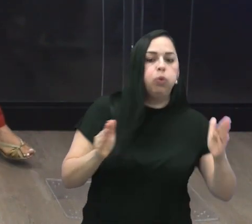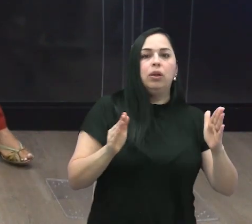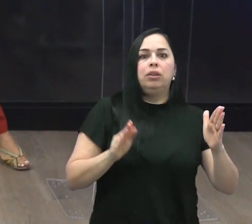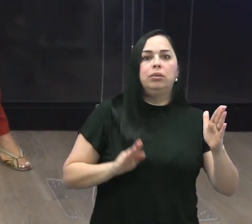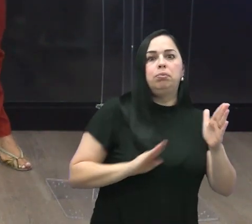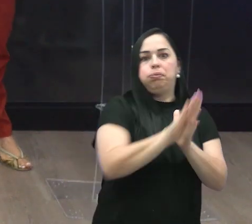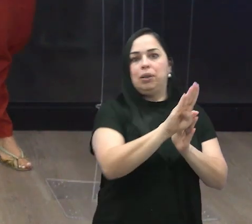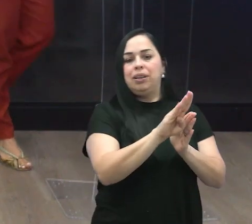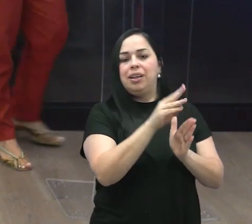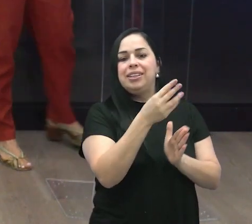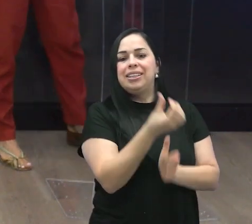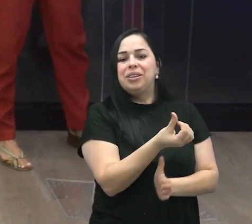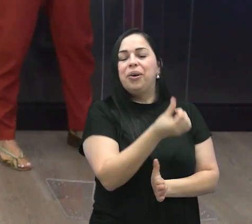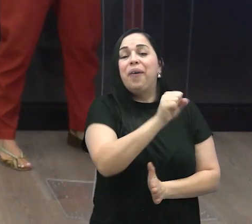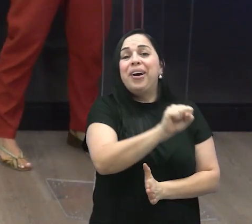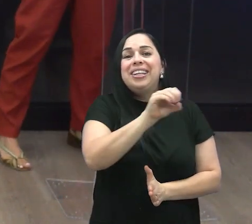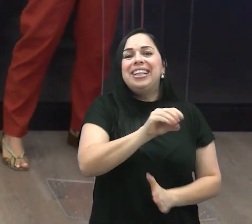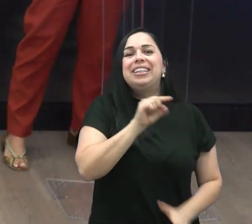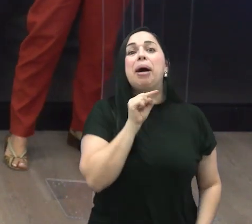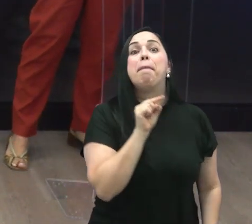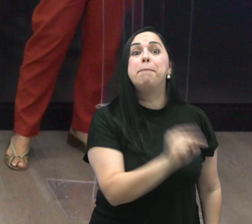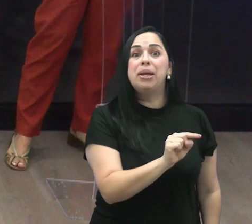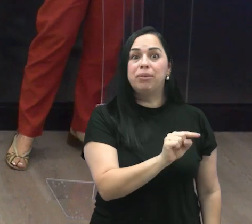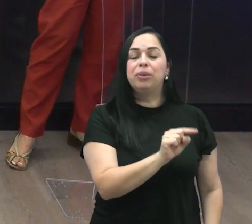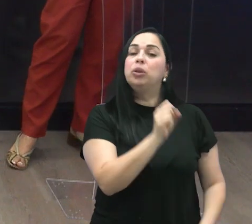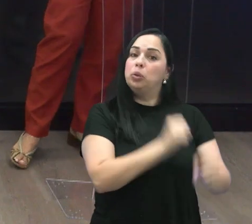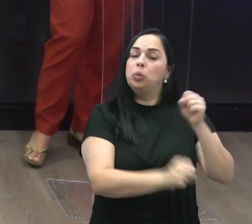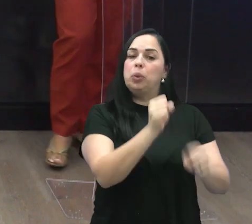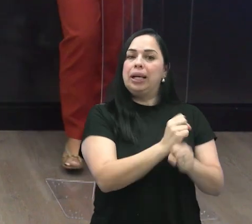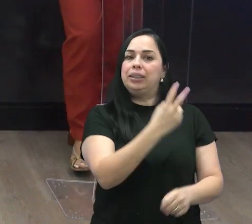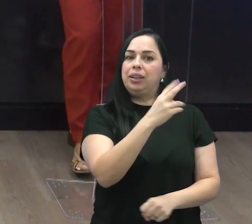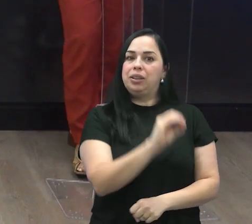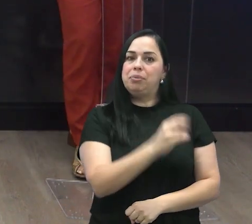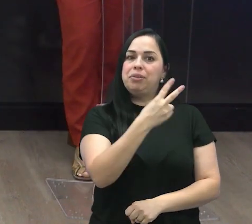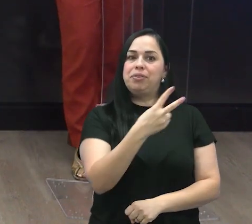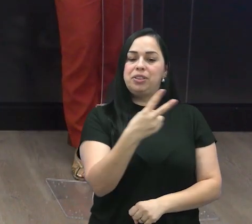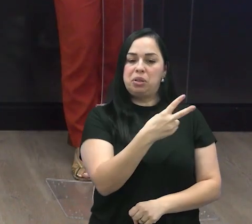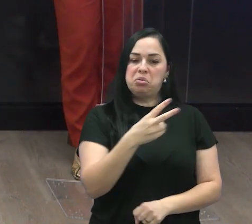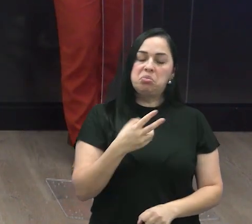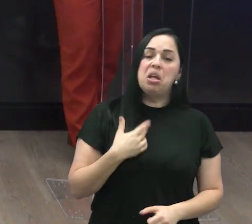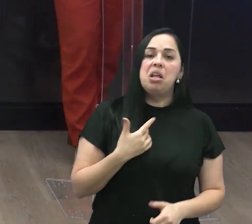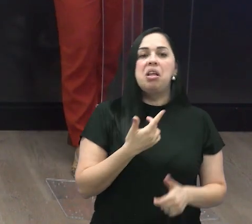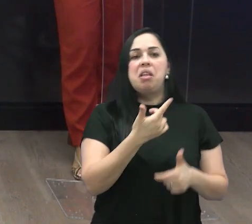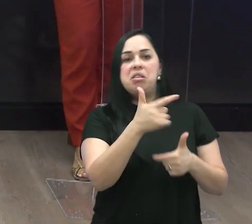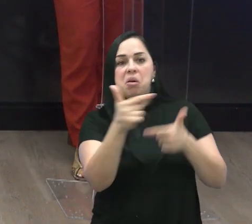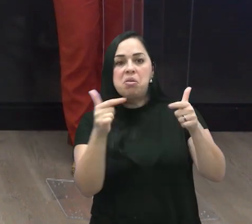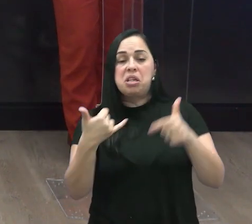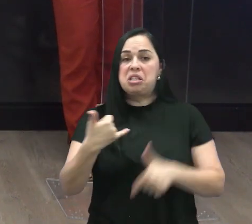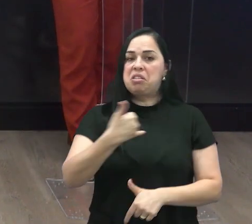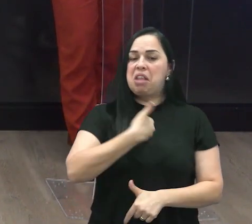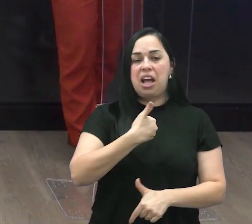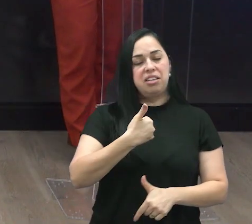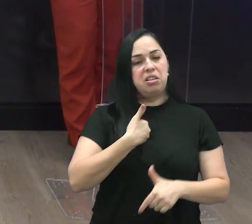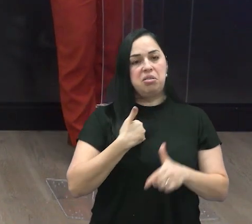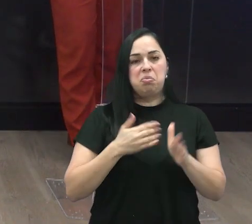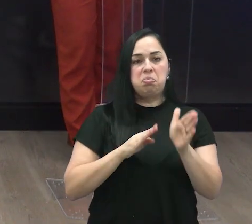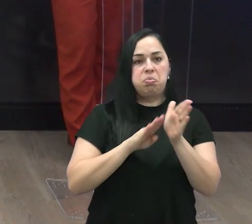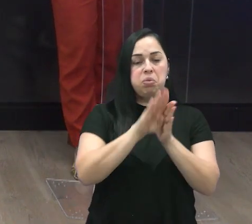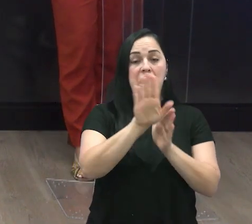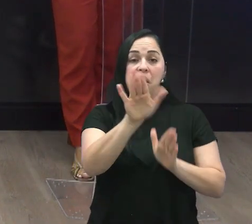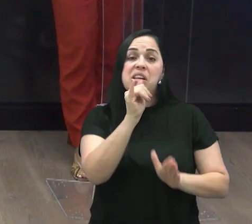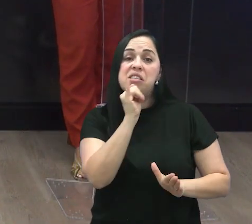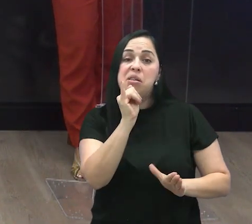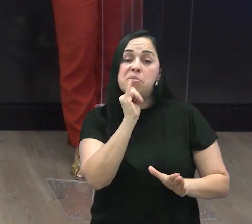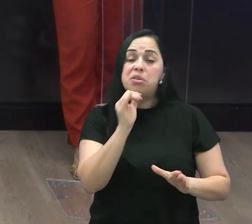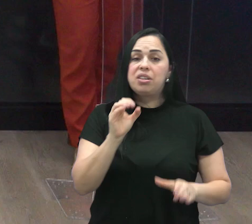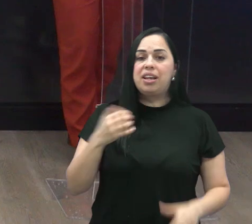para 80 mil em 2022. As outras faixas etárias não apresentaram um crescimento tão expressivo. Inclusive, no